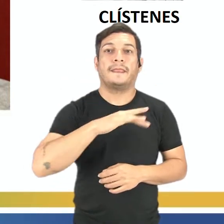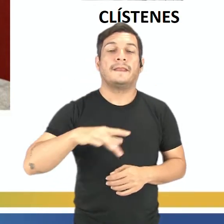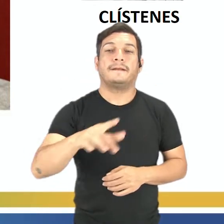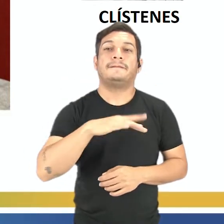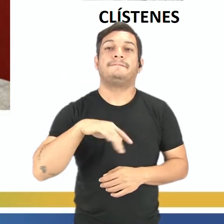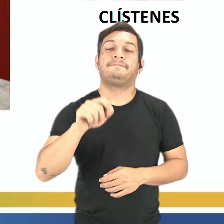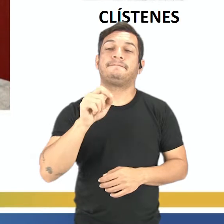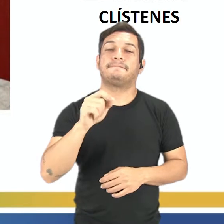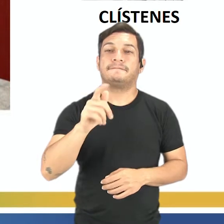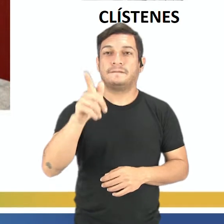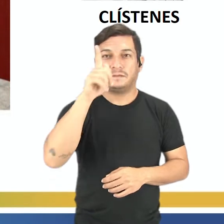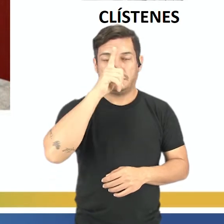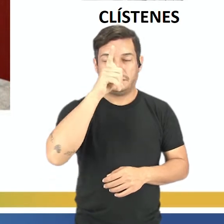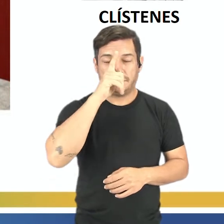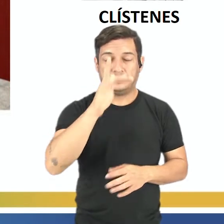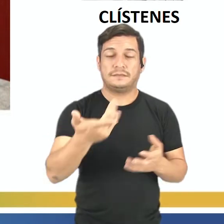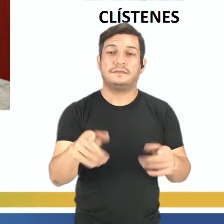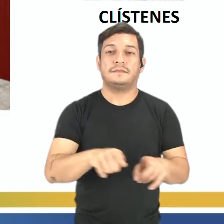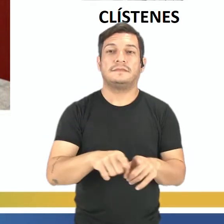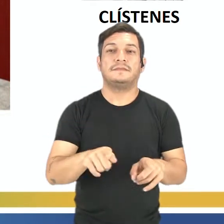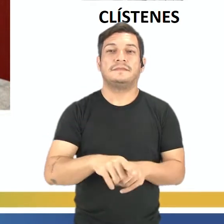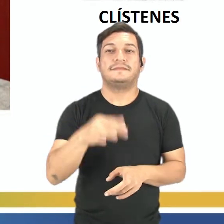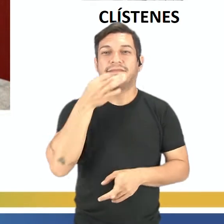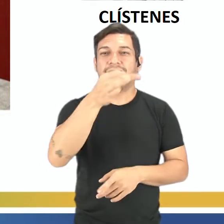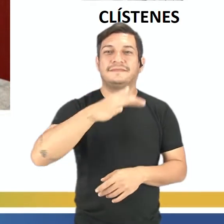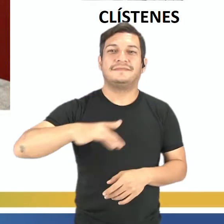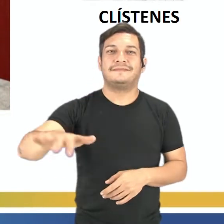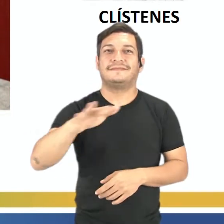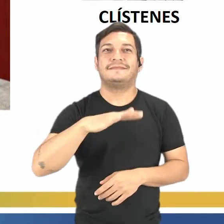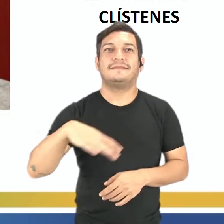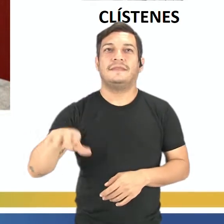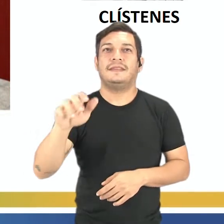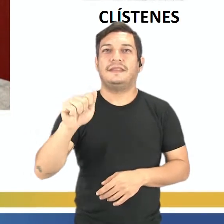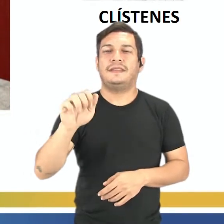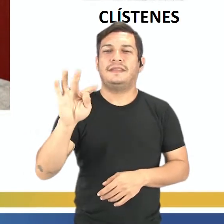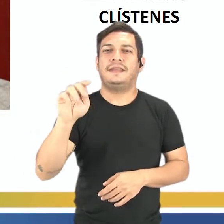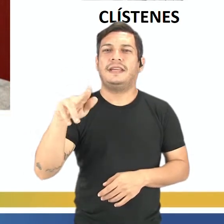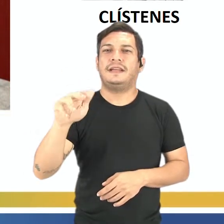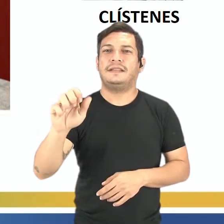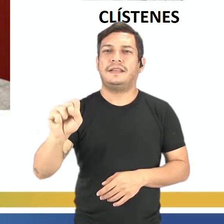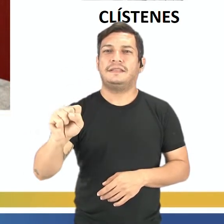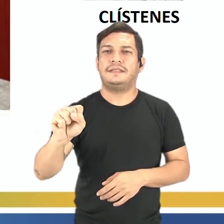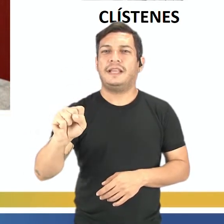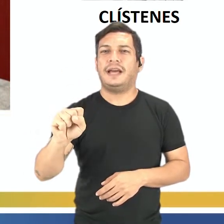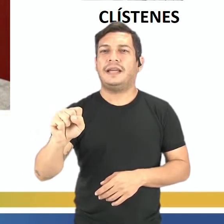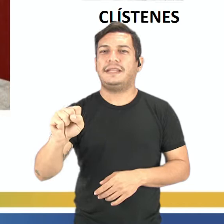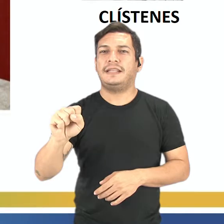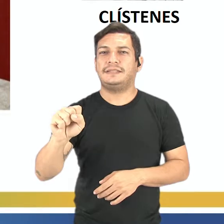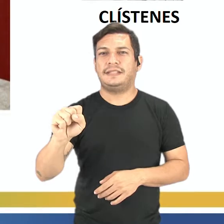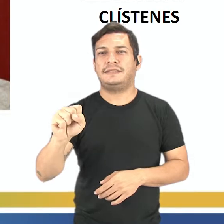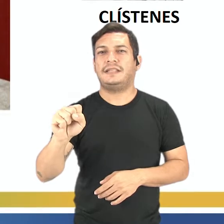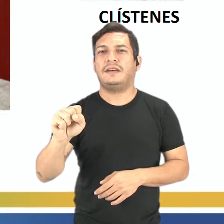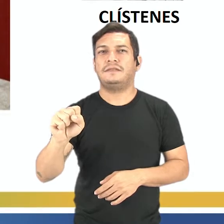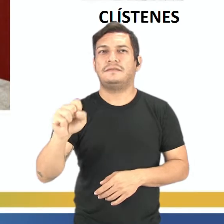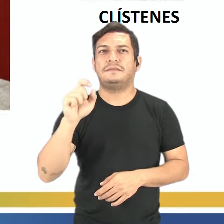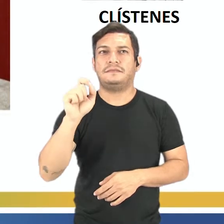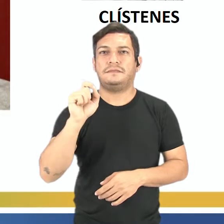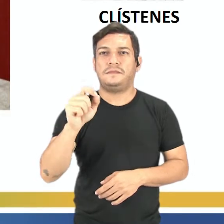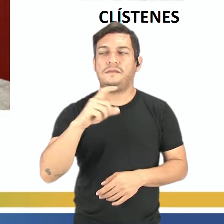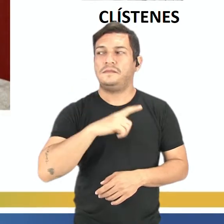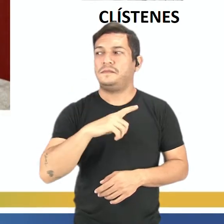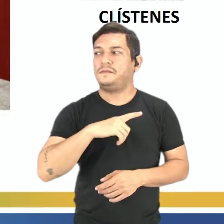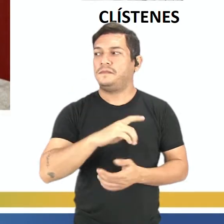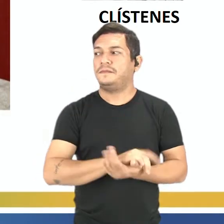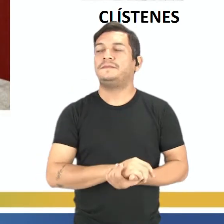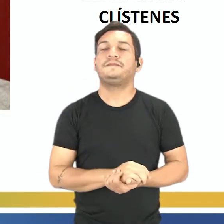especificamente a democracia ateniense, já que a cidade de Atenas era a principal representante da democracia.